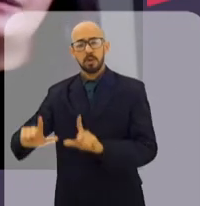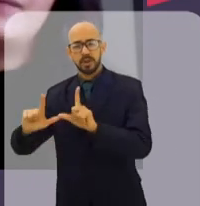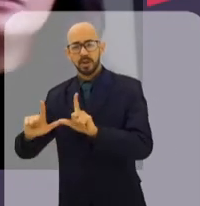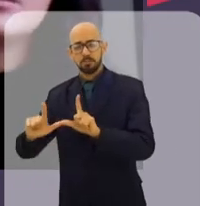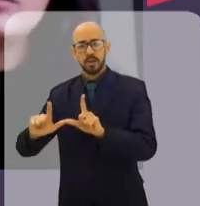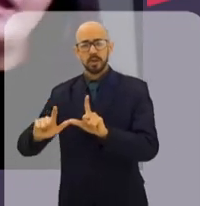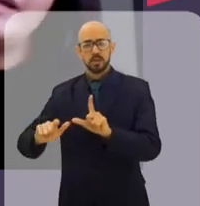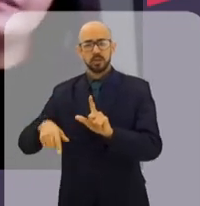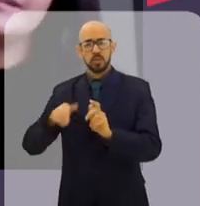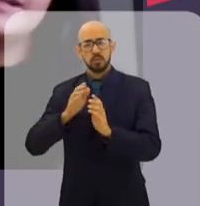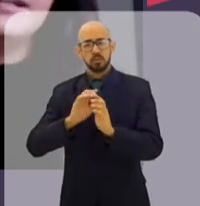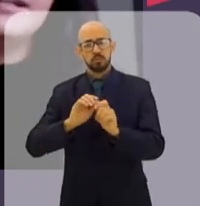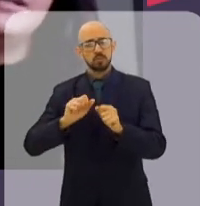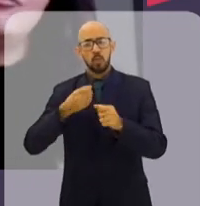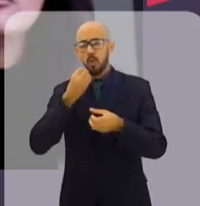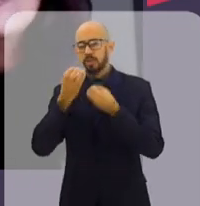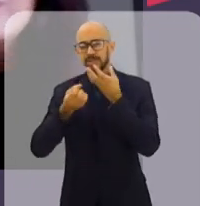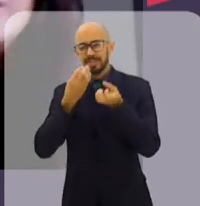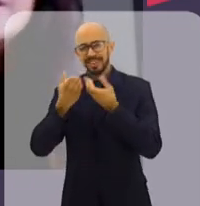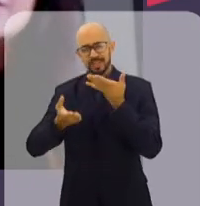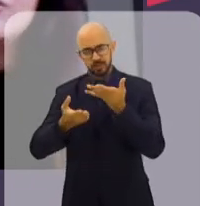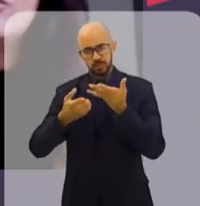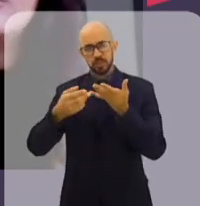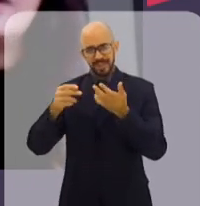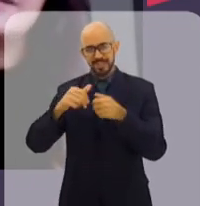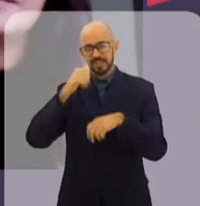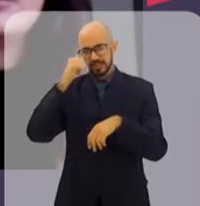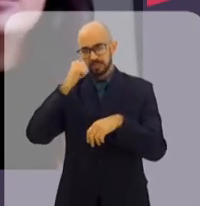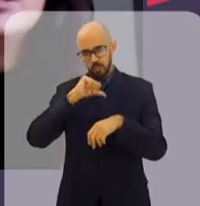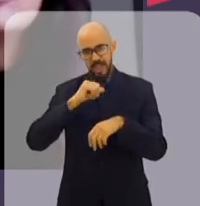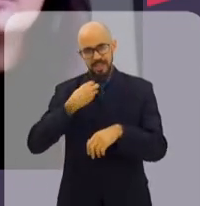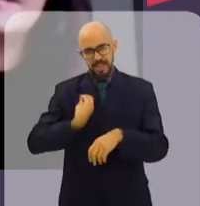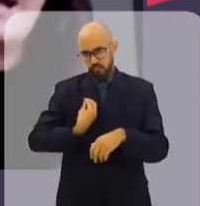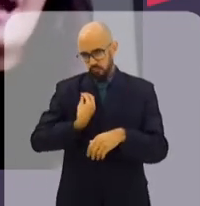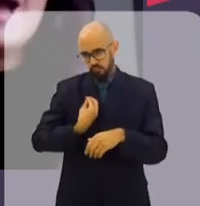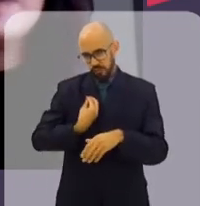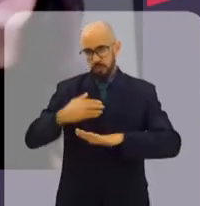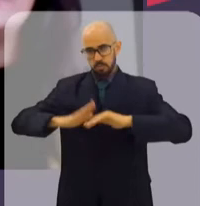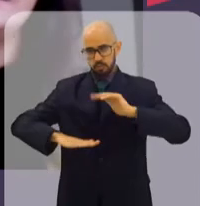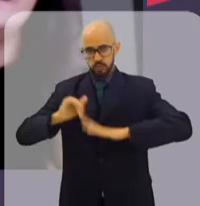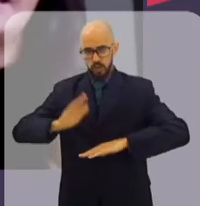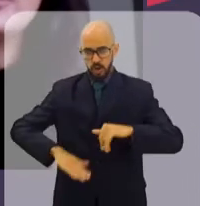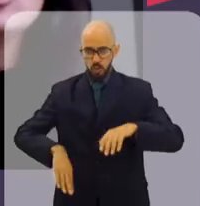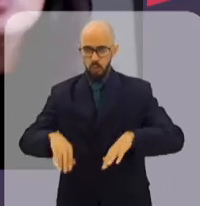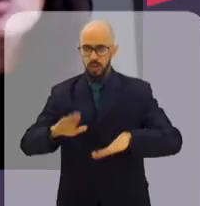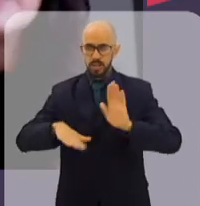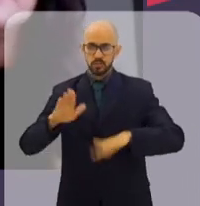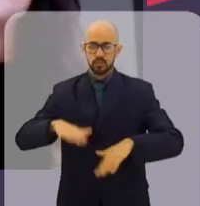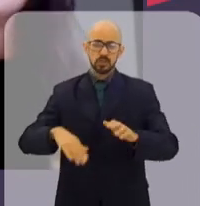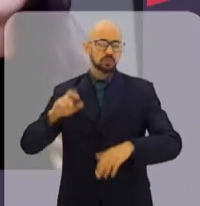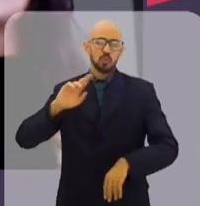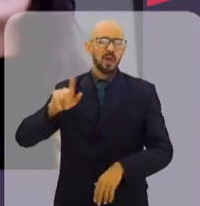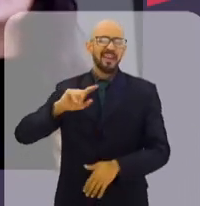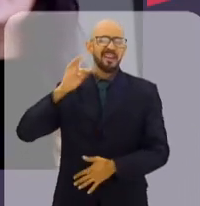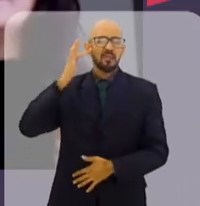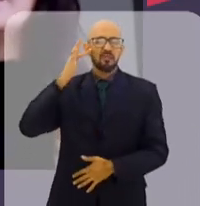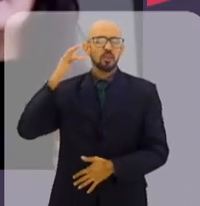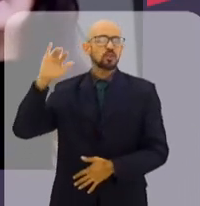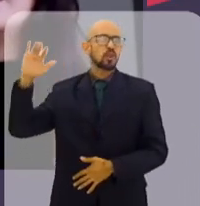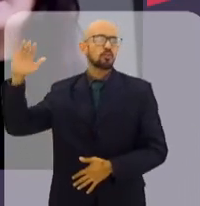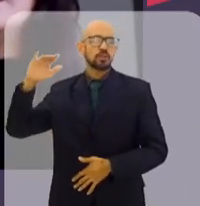que não necessariamente são mulheres da filosofia, a gente tem mulheres da política, da arte, da literatura,